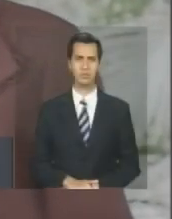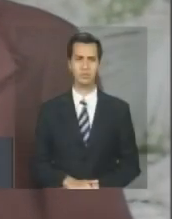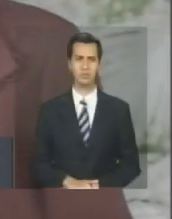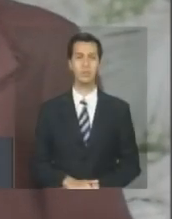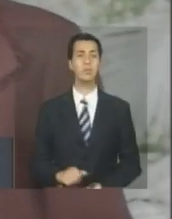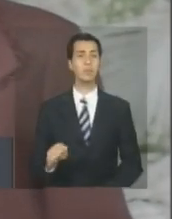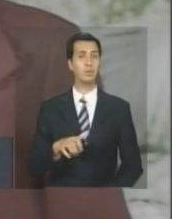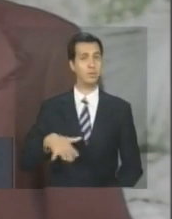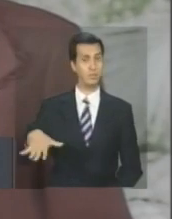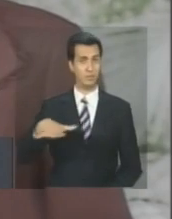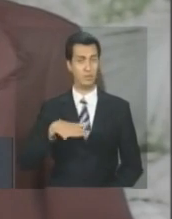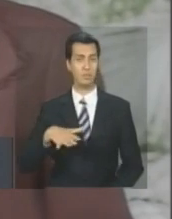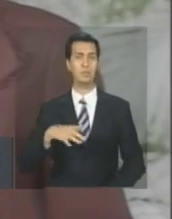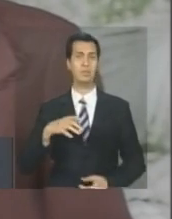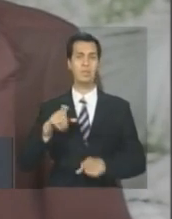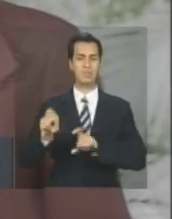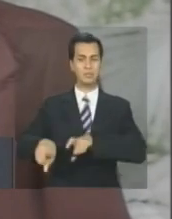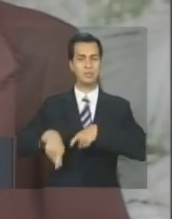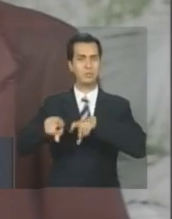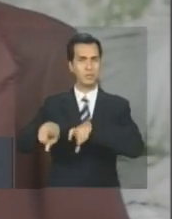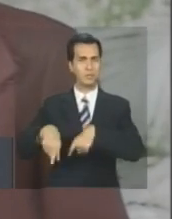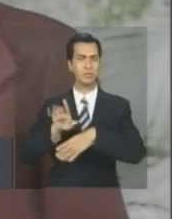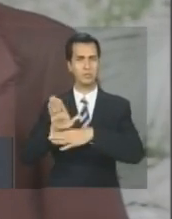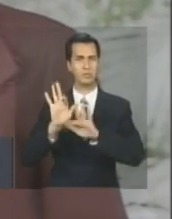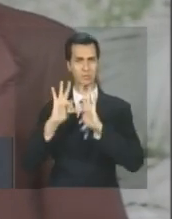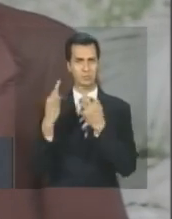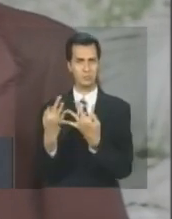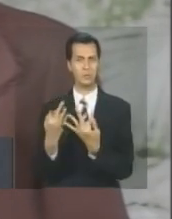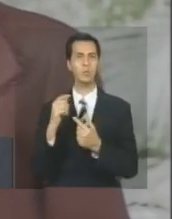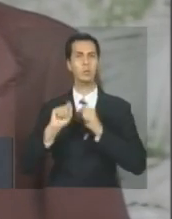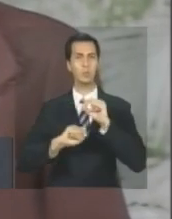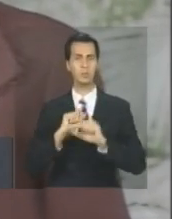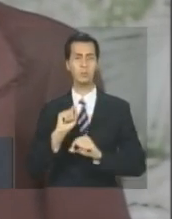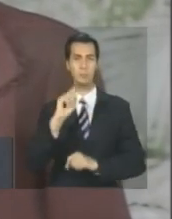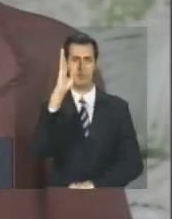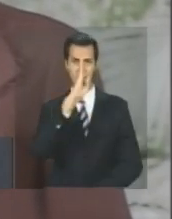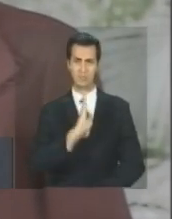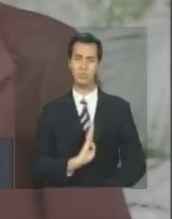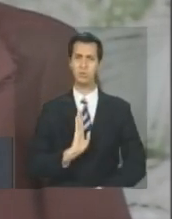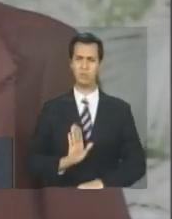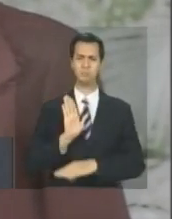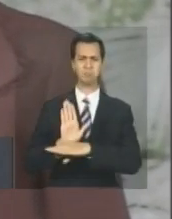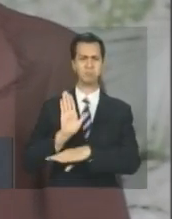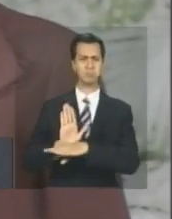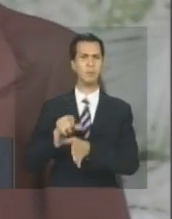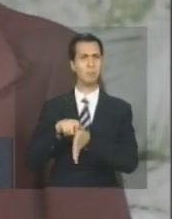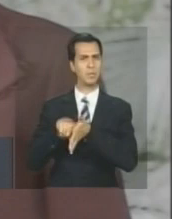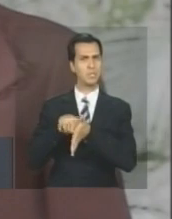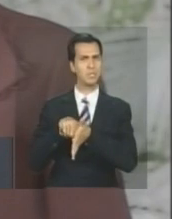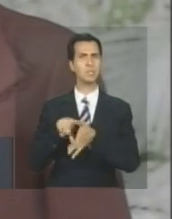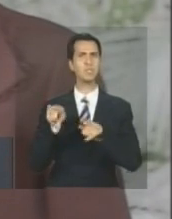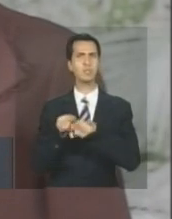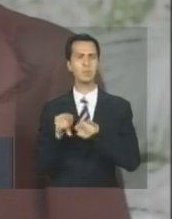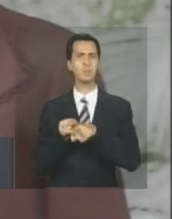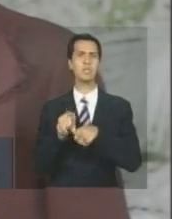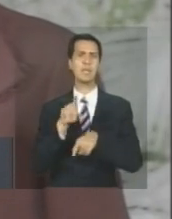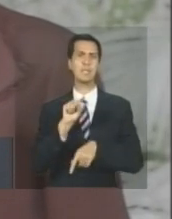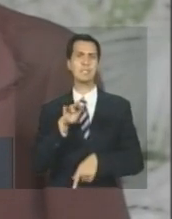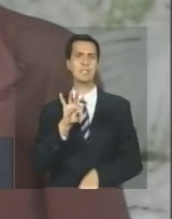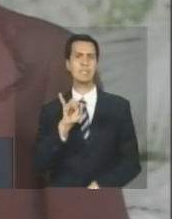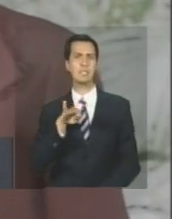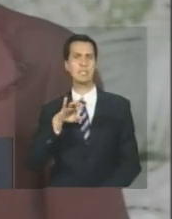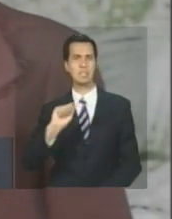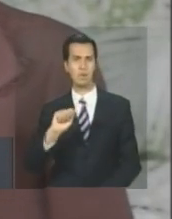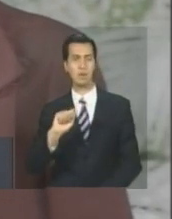agricultura familiar, o Brasil tem apoiado a pesquisa e oferecido assistência técnica para a produção de milho, arroz, feijão